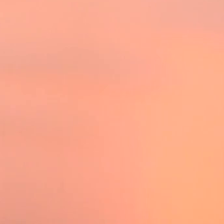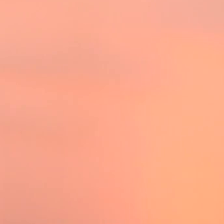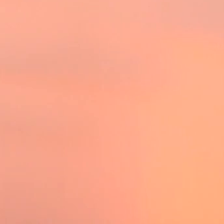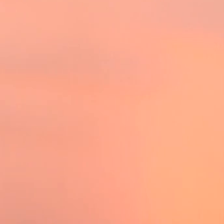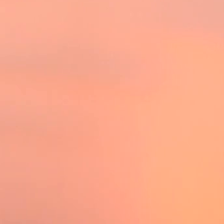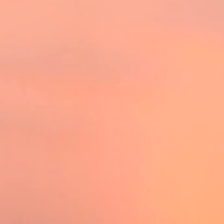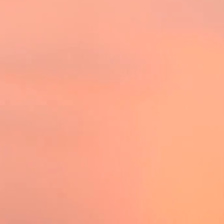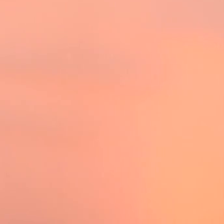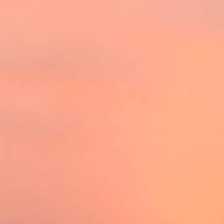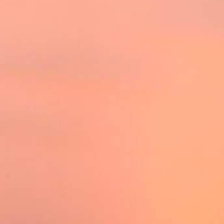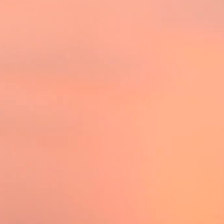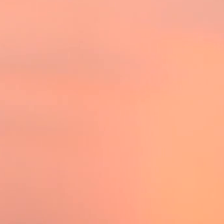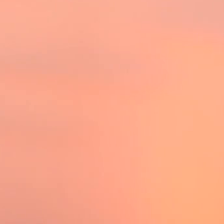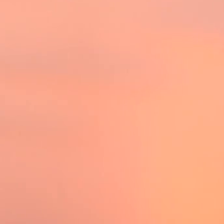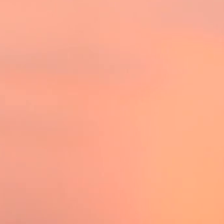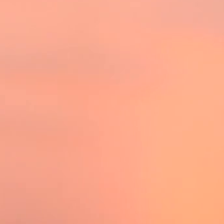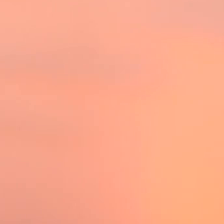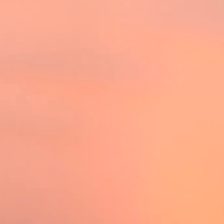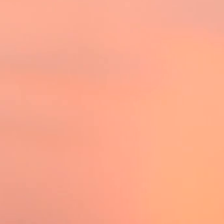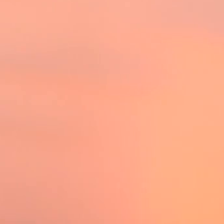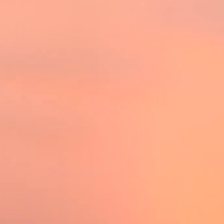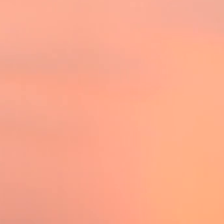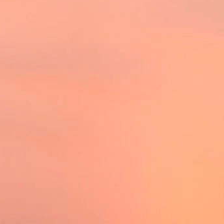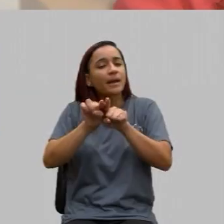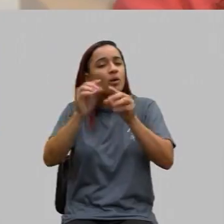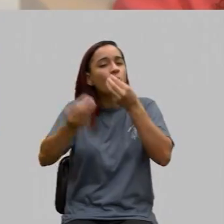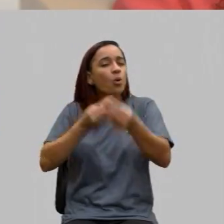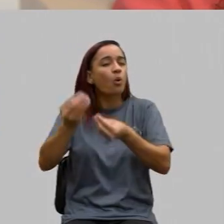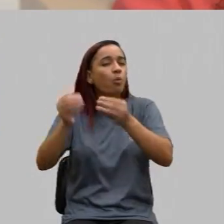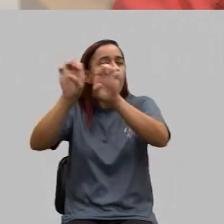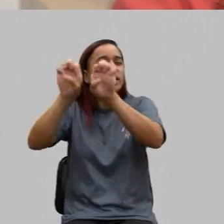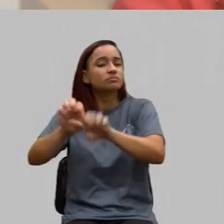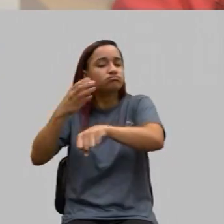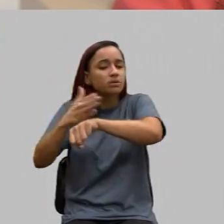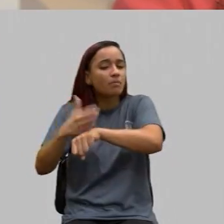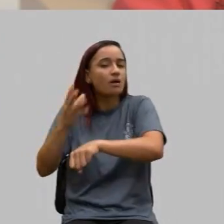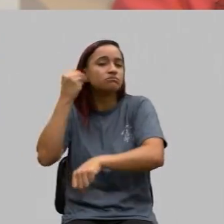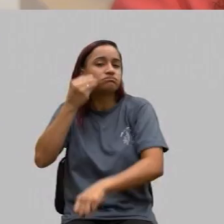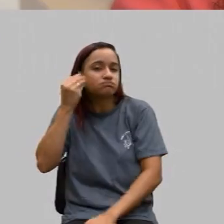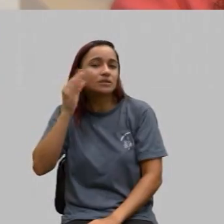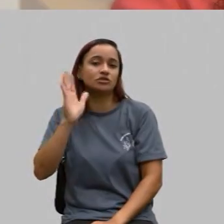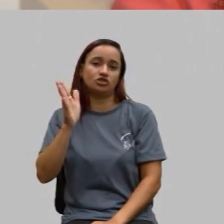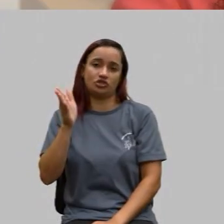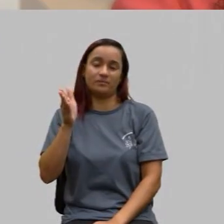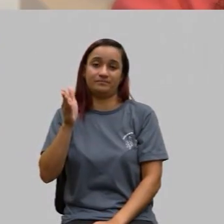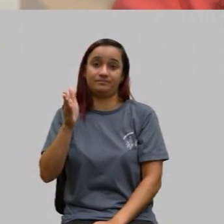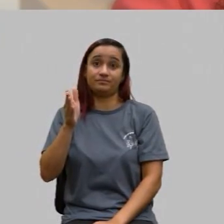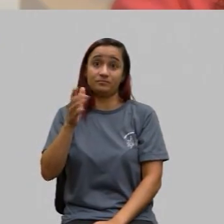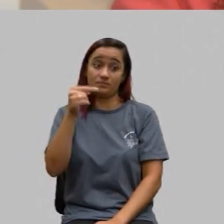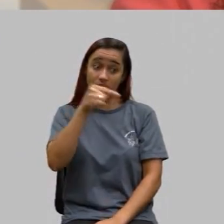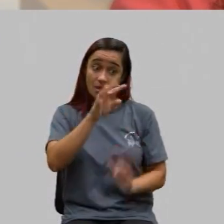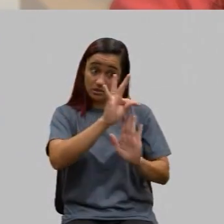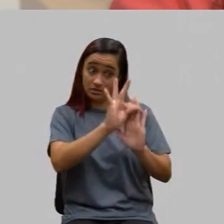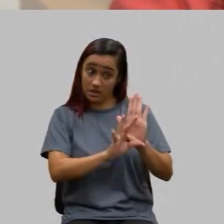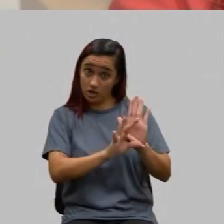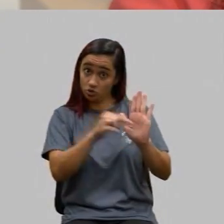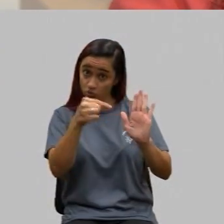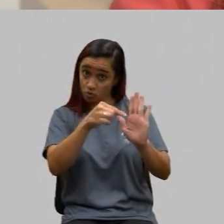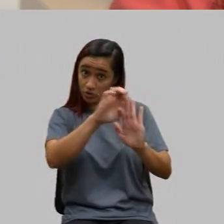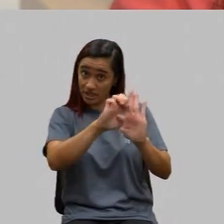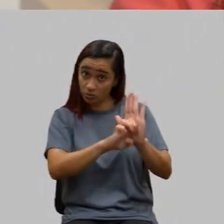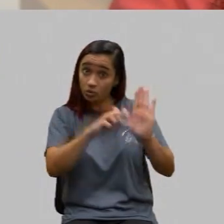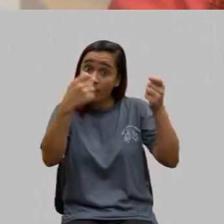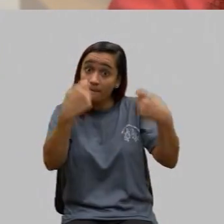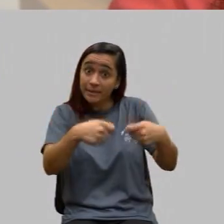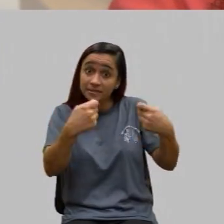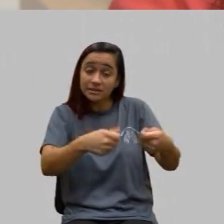Gomes, e ela fez um alerta para o texto do Estatuto Mineiro. O texto, na minha concepção, deve conter uma explicitação visível